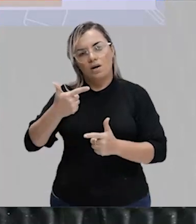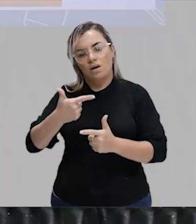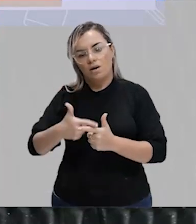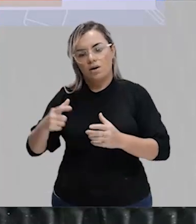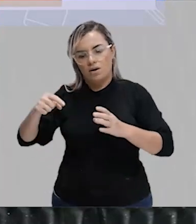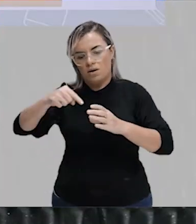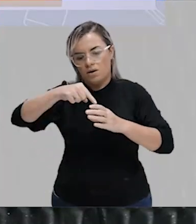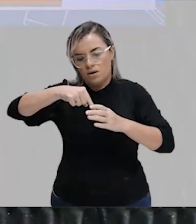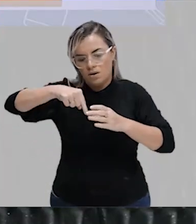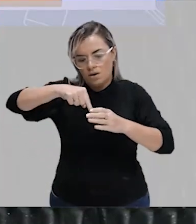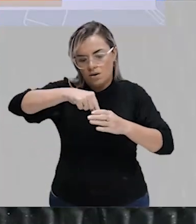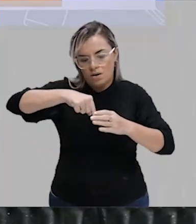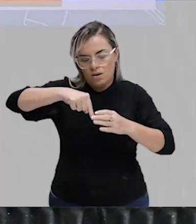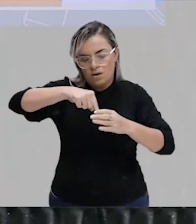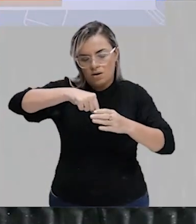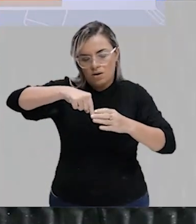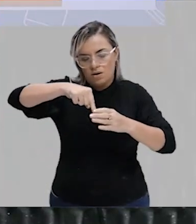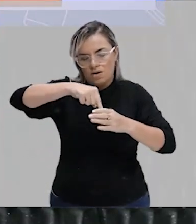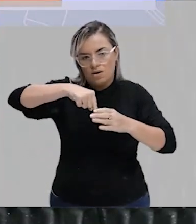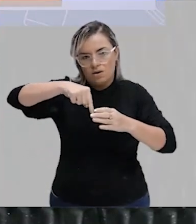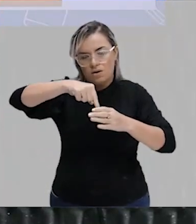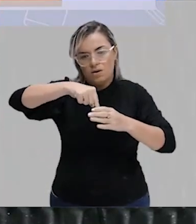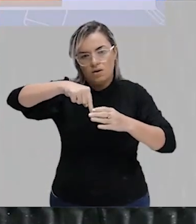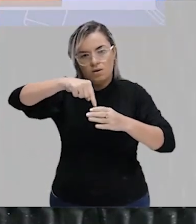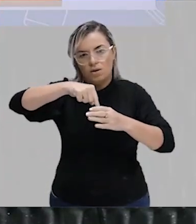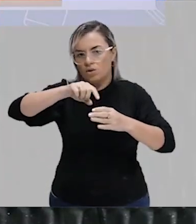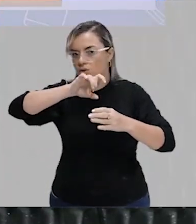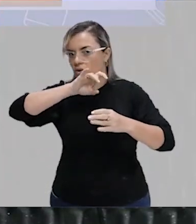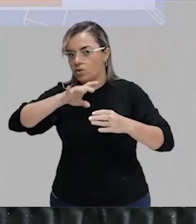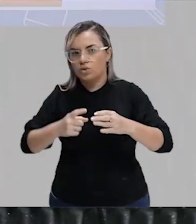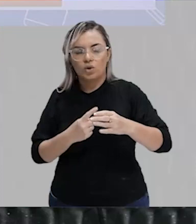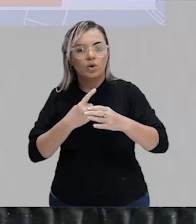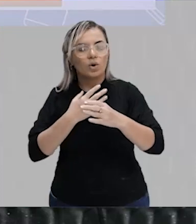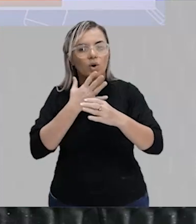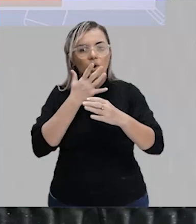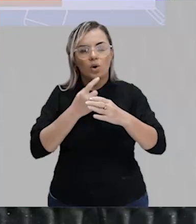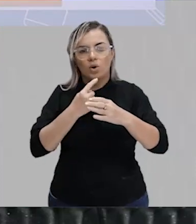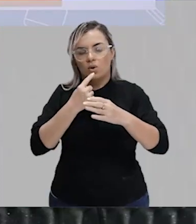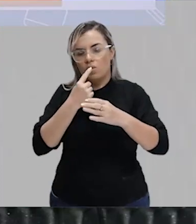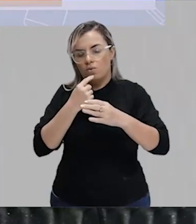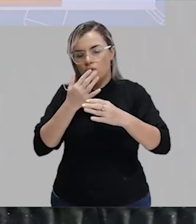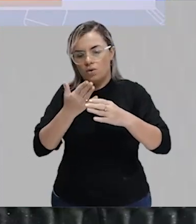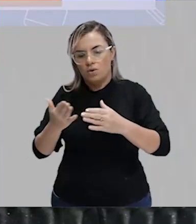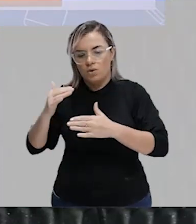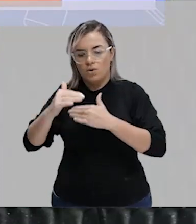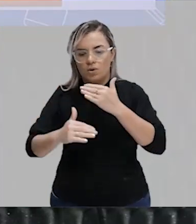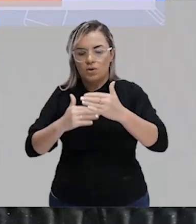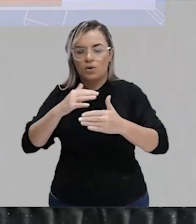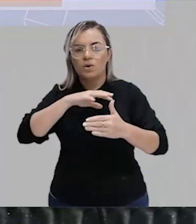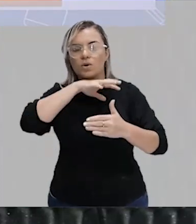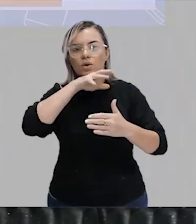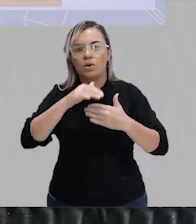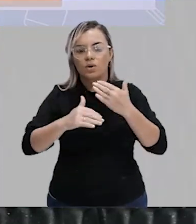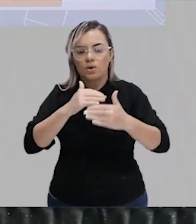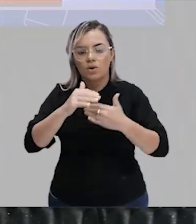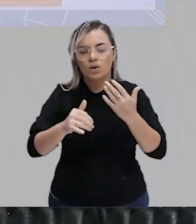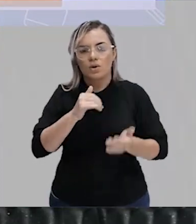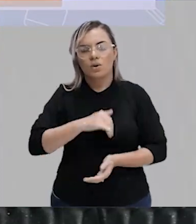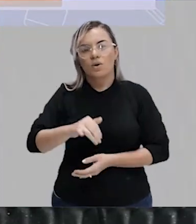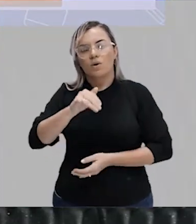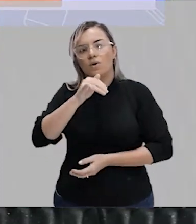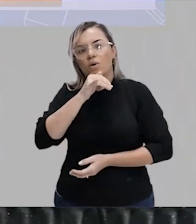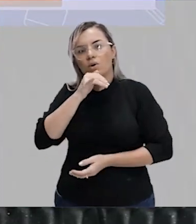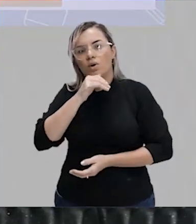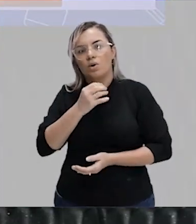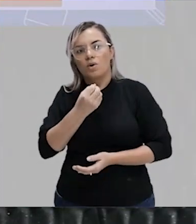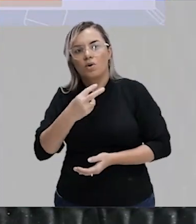numa superfície, que é exatamente nessa superfície onde o animal vai se desenvolver, como, por exemplo, acontece nos